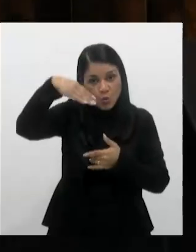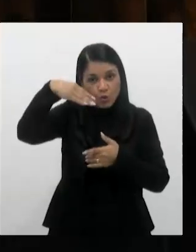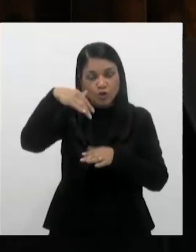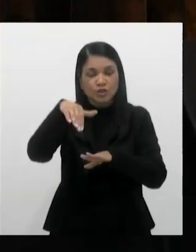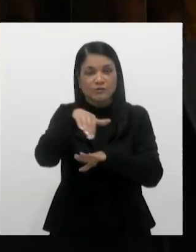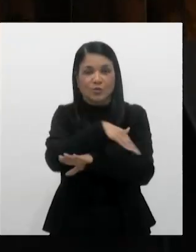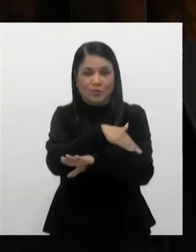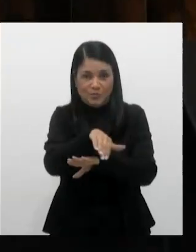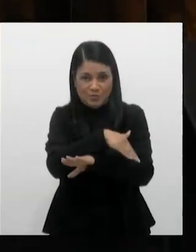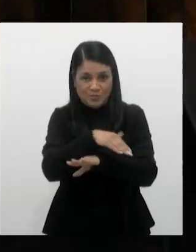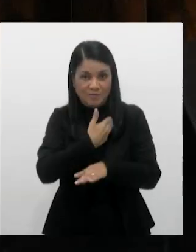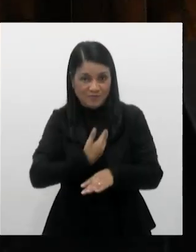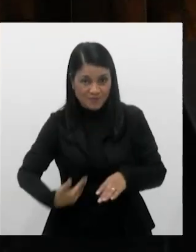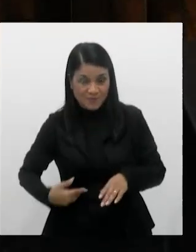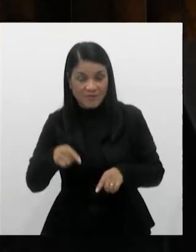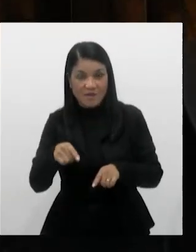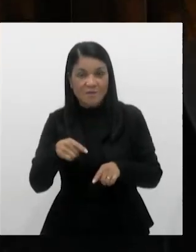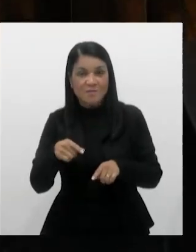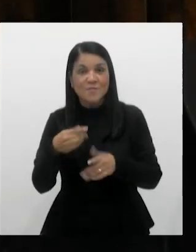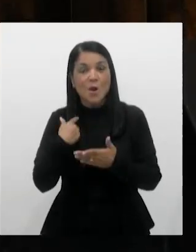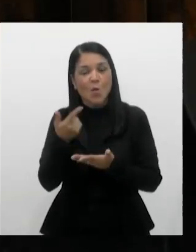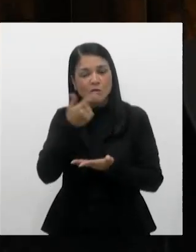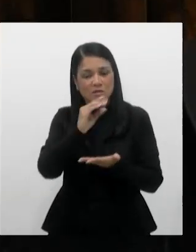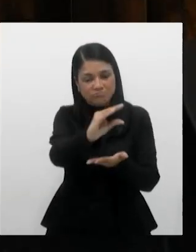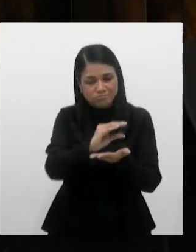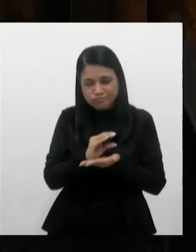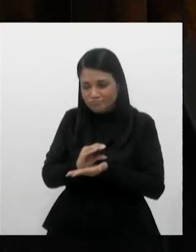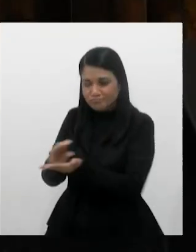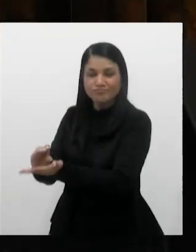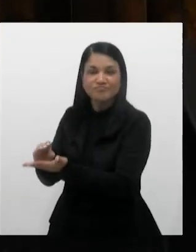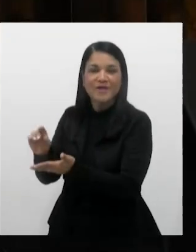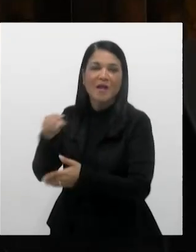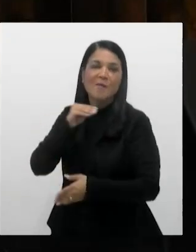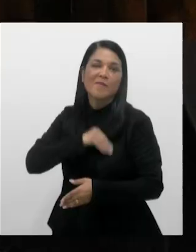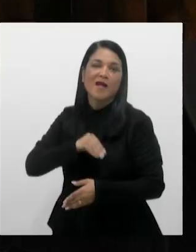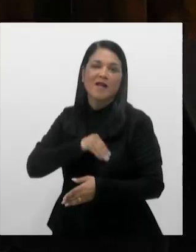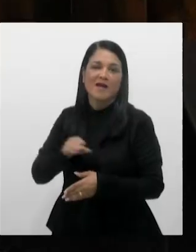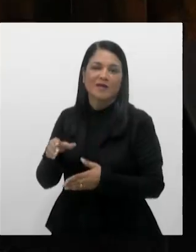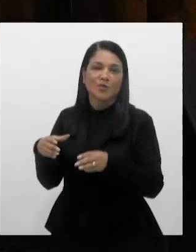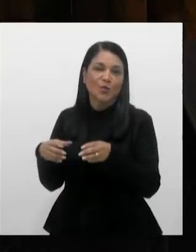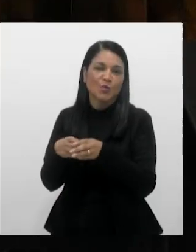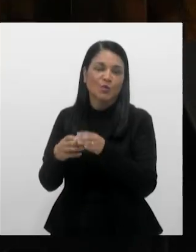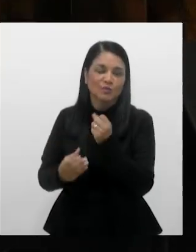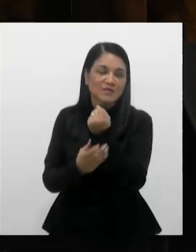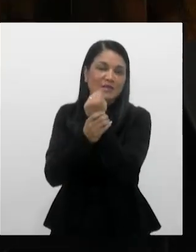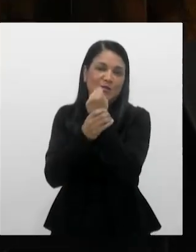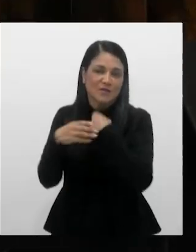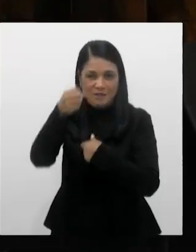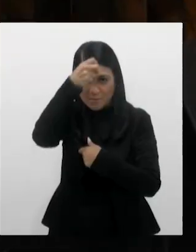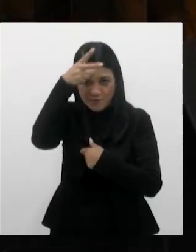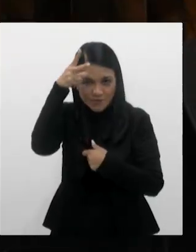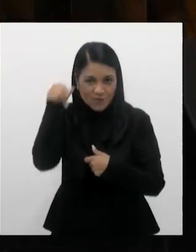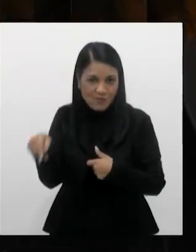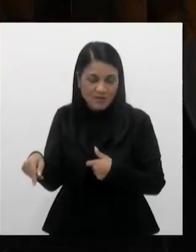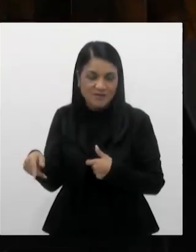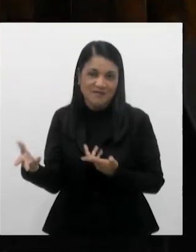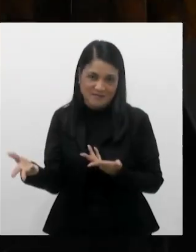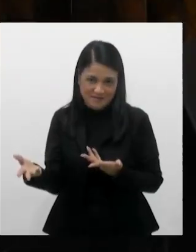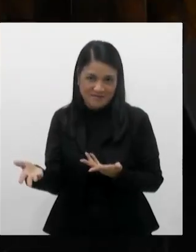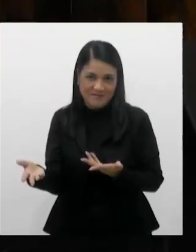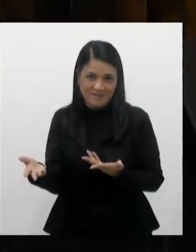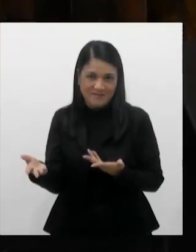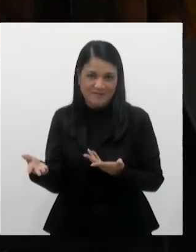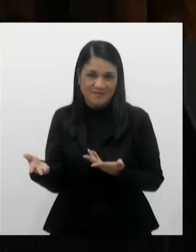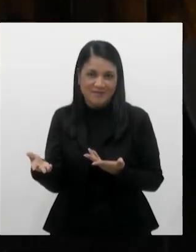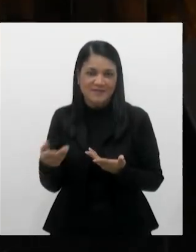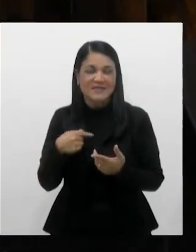Força Municipal de Segurança. Jogou, fez o migué, porque se ele fosse realmente criar um imposto para a Força Municipal de Segurança, seria muito